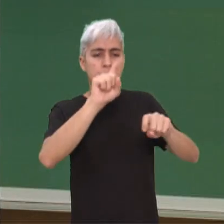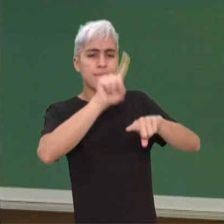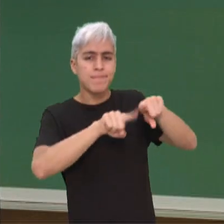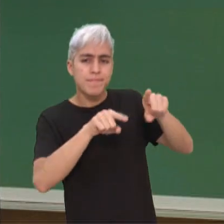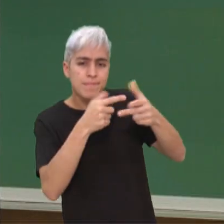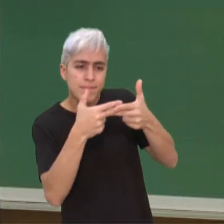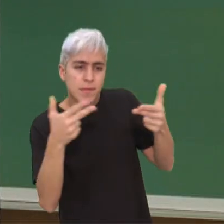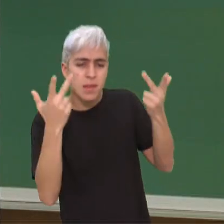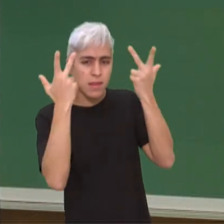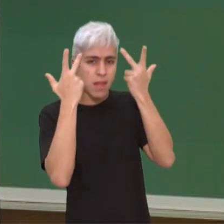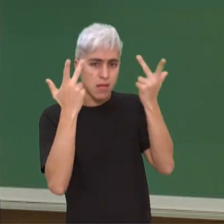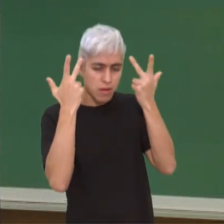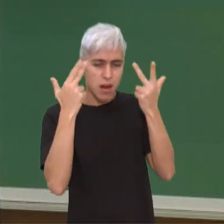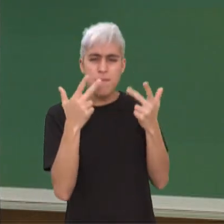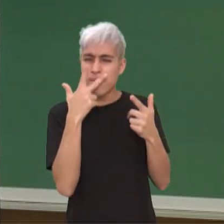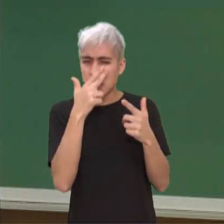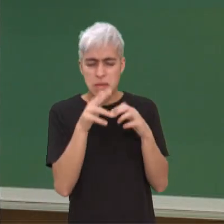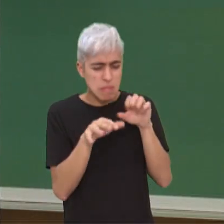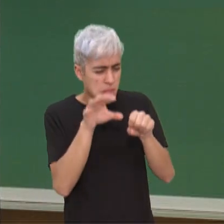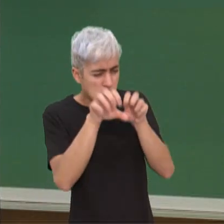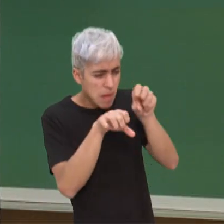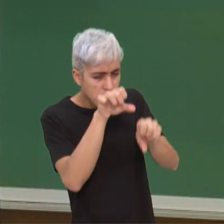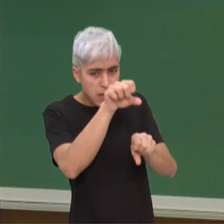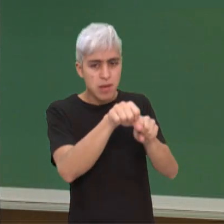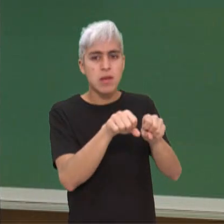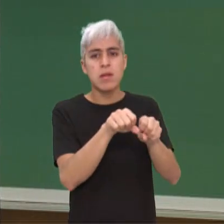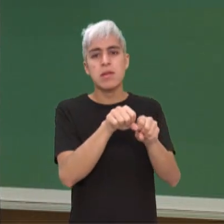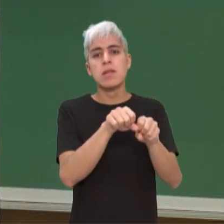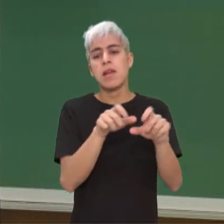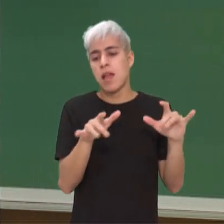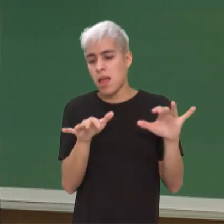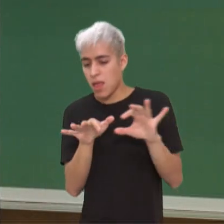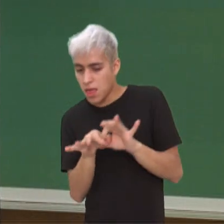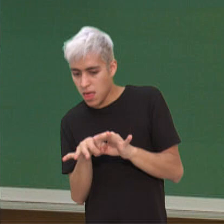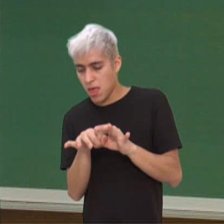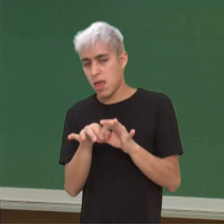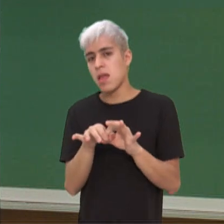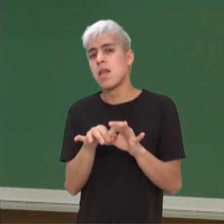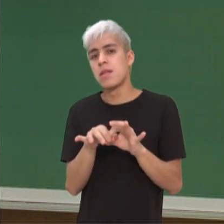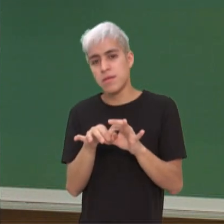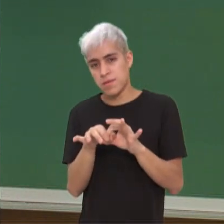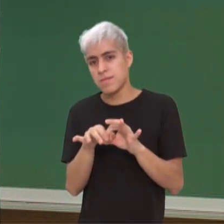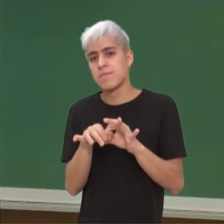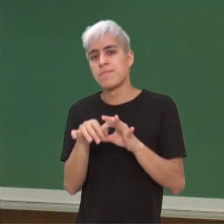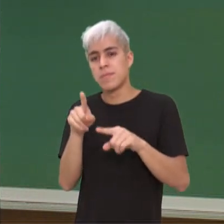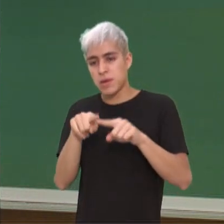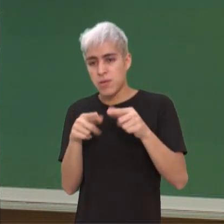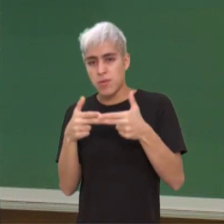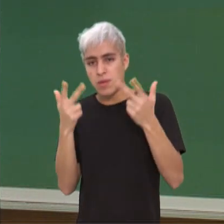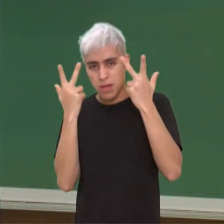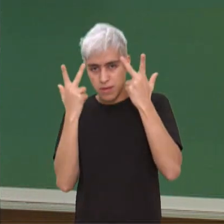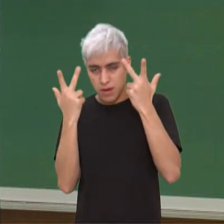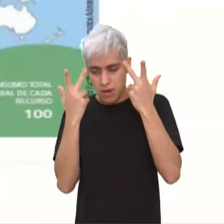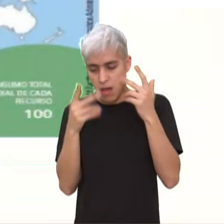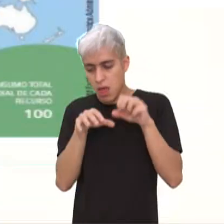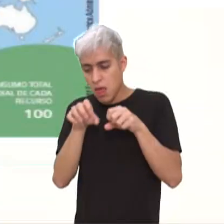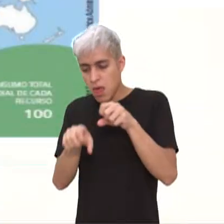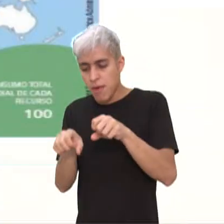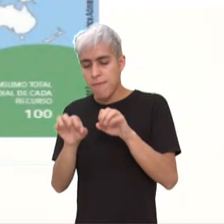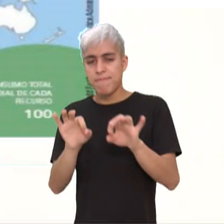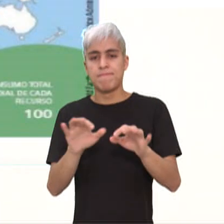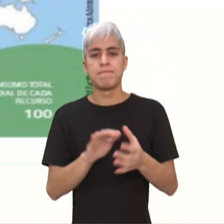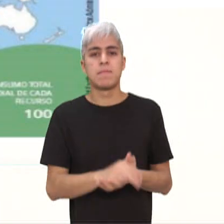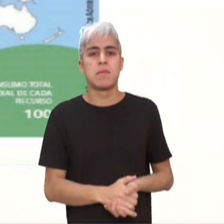questão do consumo linkado aí aos recursos naturais, ok?